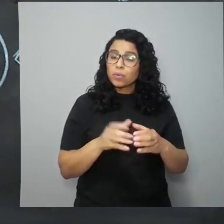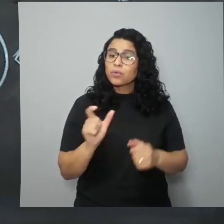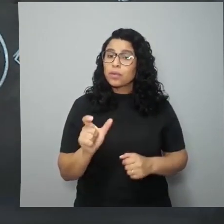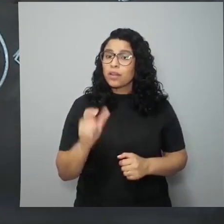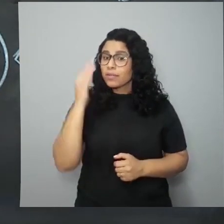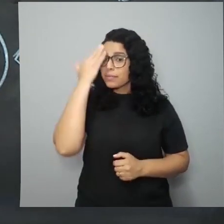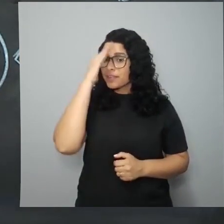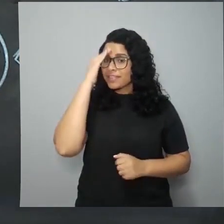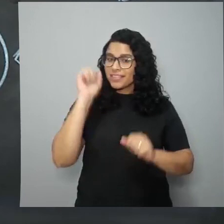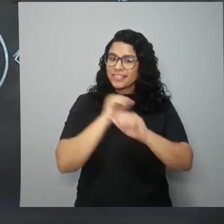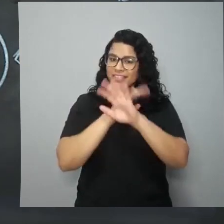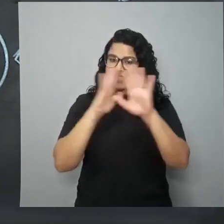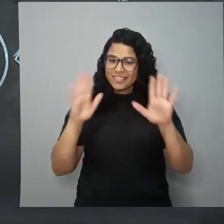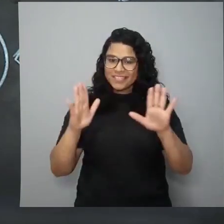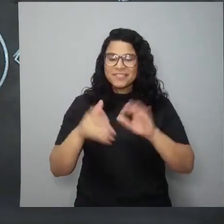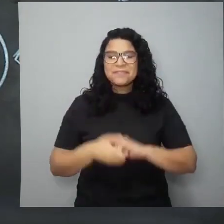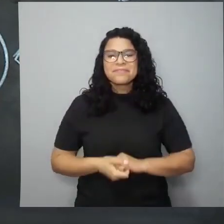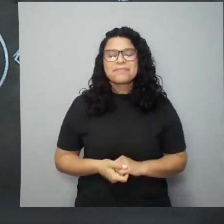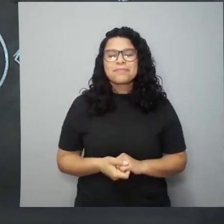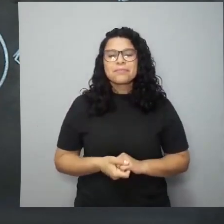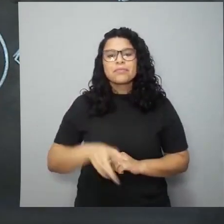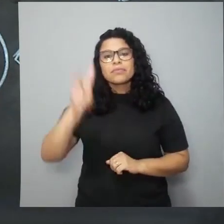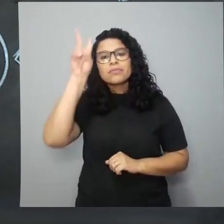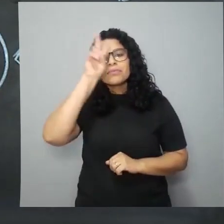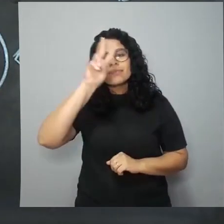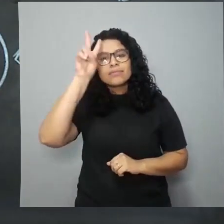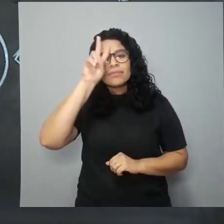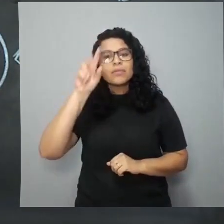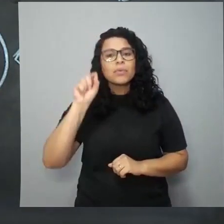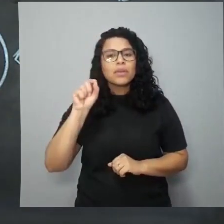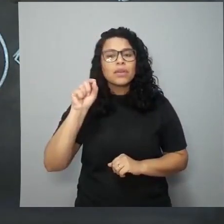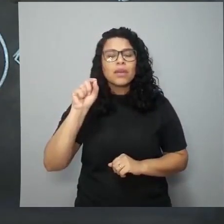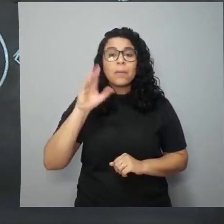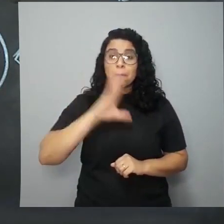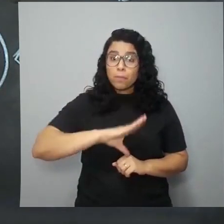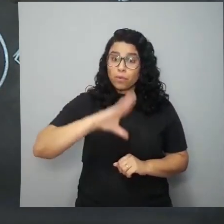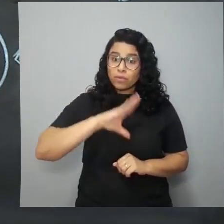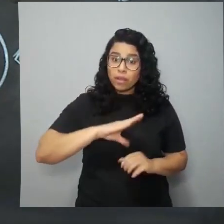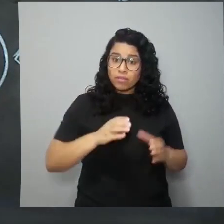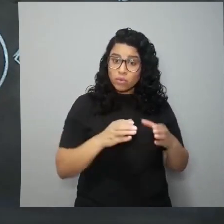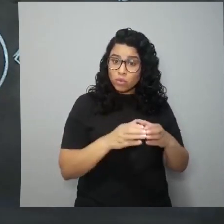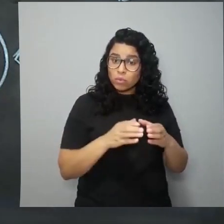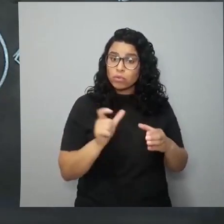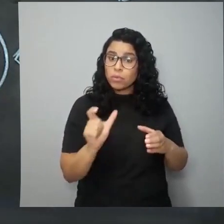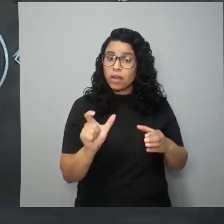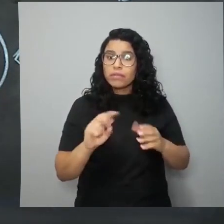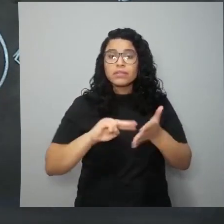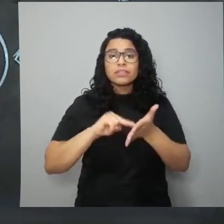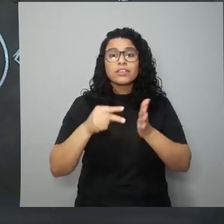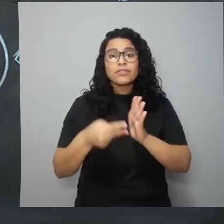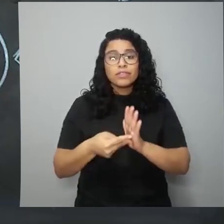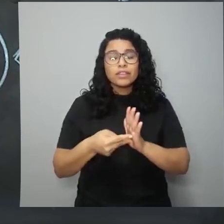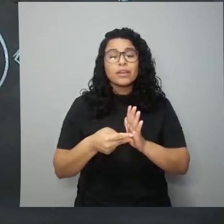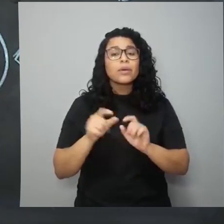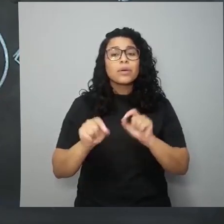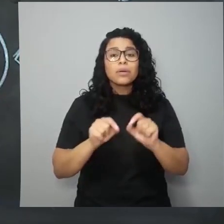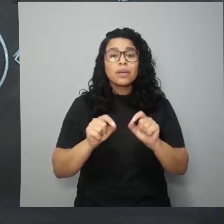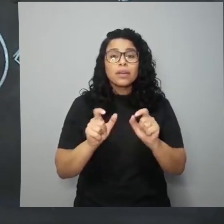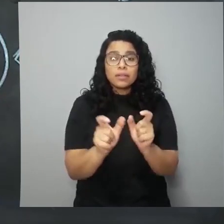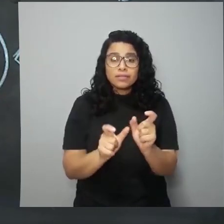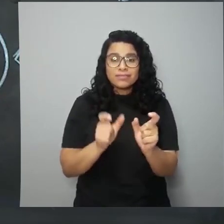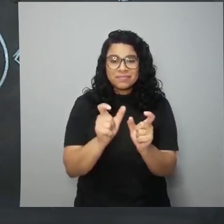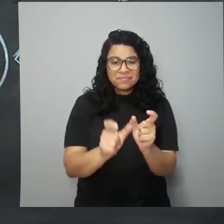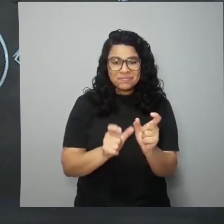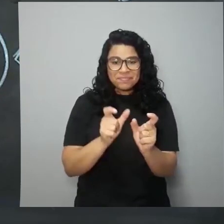gente compreender. Lembra que quando a gente falar em classe de palavras na língua portuguesa, a gente está falando de uma classificação morfológica. O numeral é mais